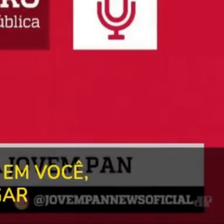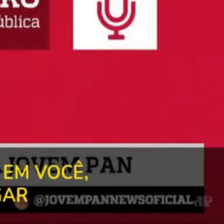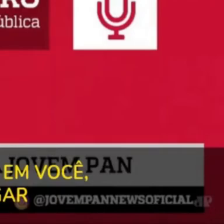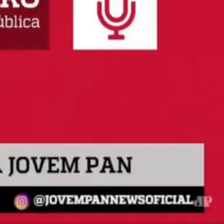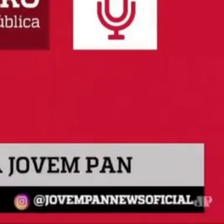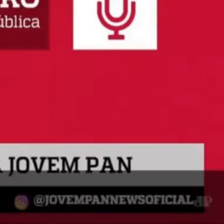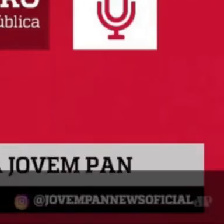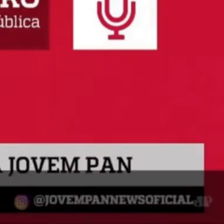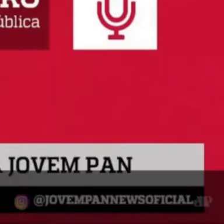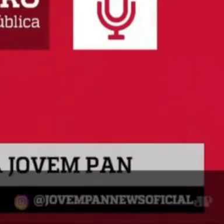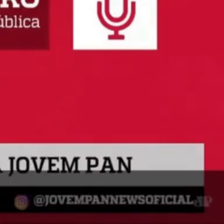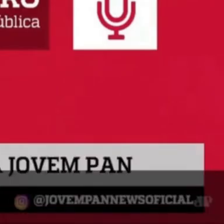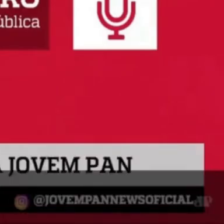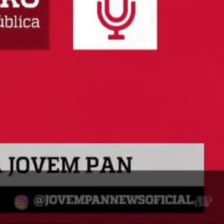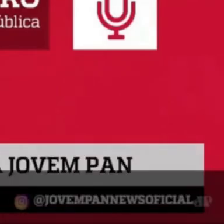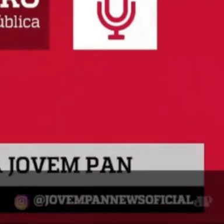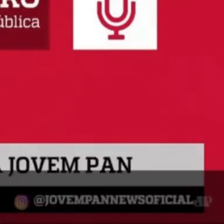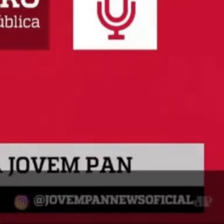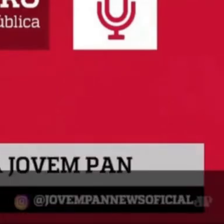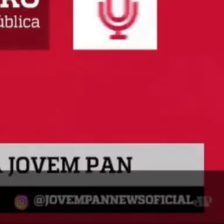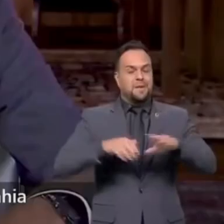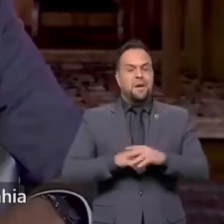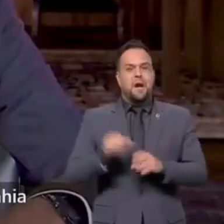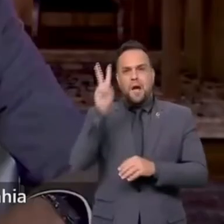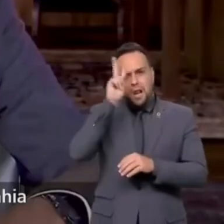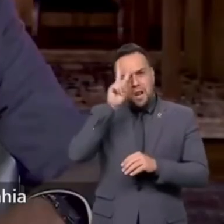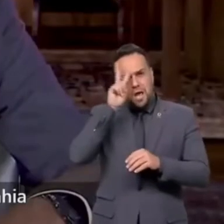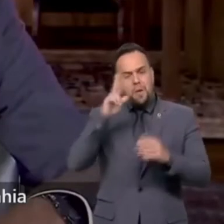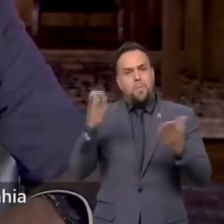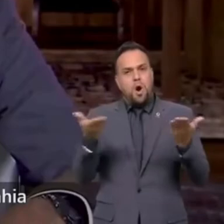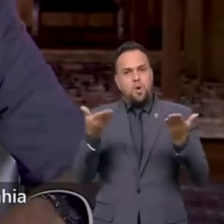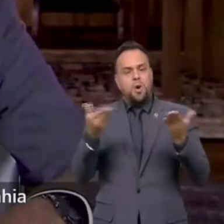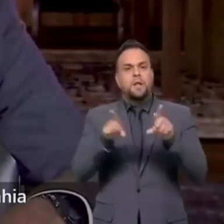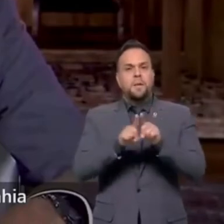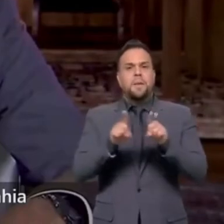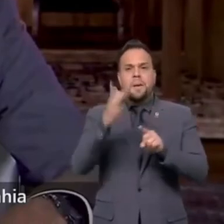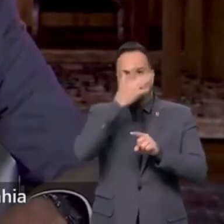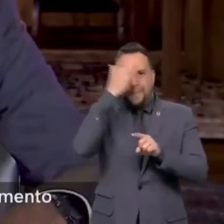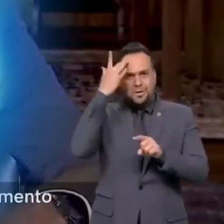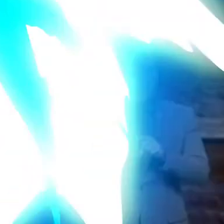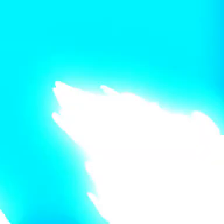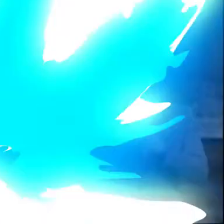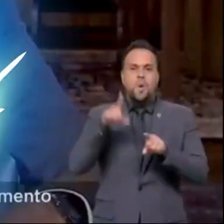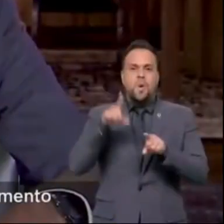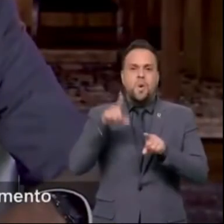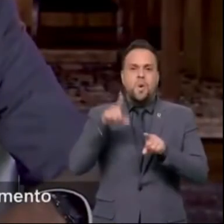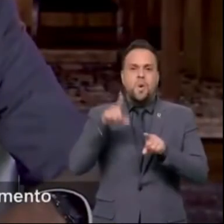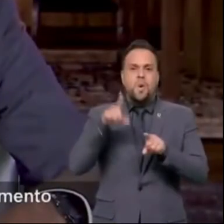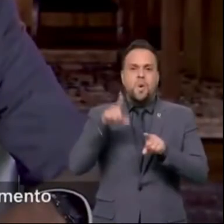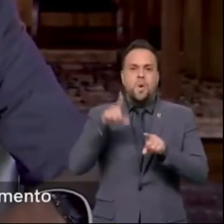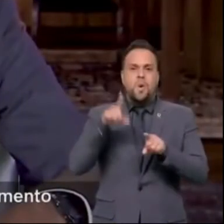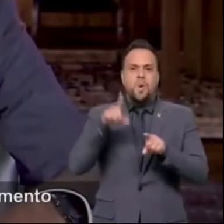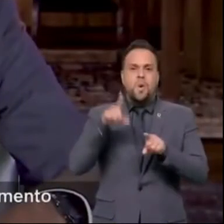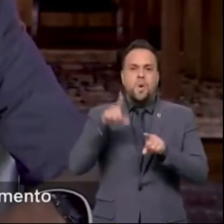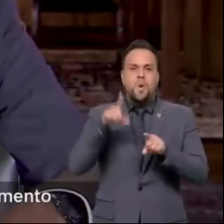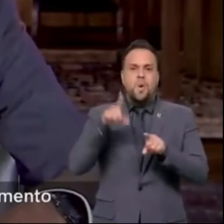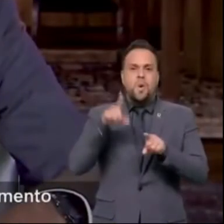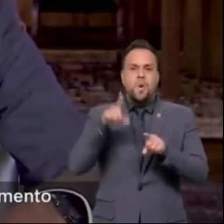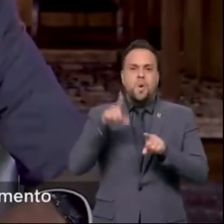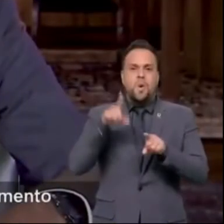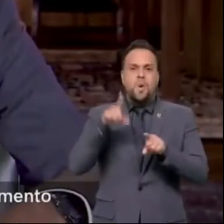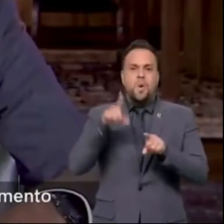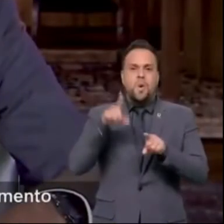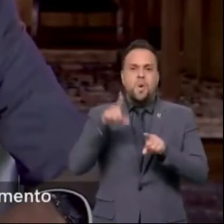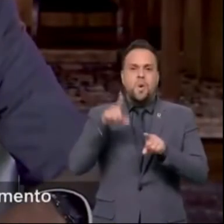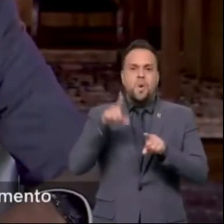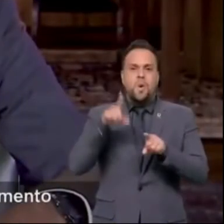pegar. 70% vai se contagiar. Lembro agora dos nossos irmãos da Bahia e do nosso... Antes dele falar da Bahia, pelo